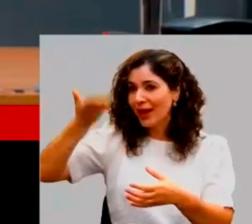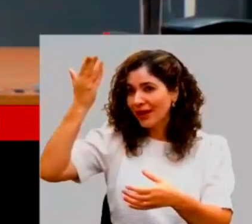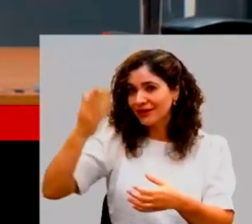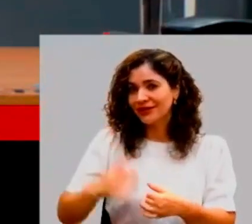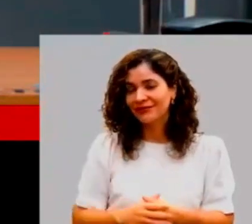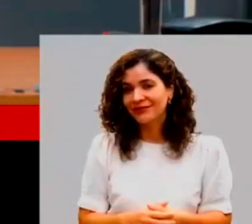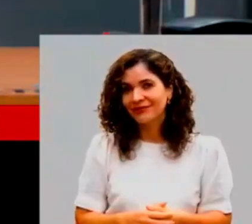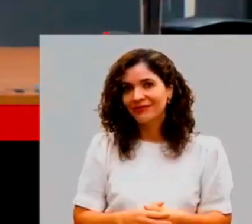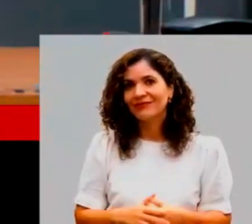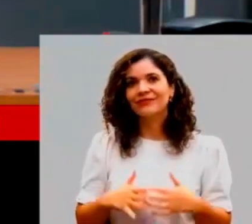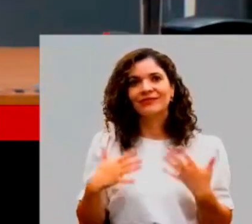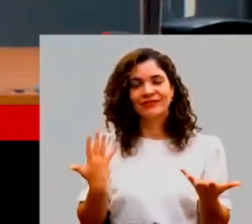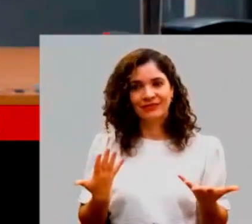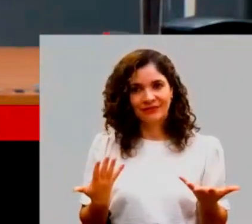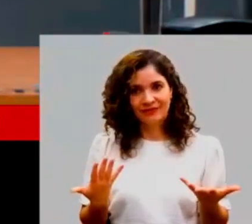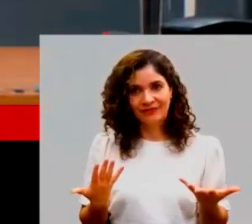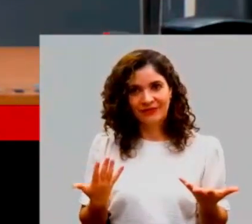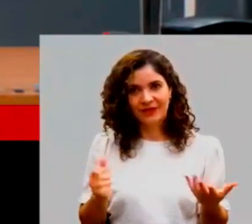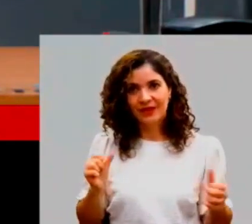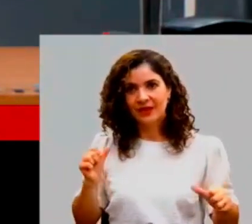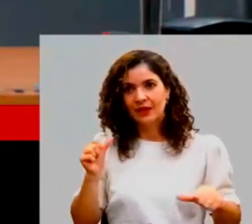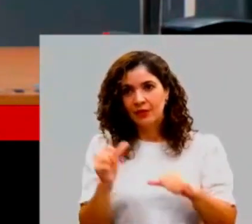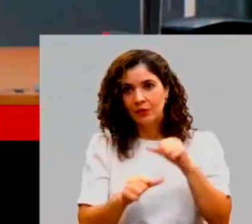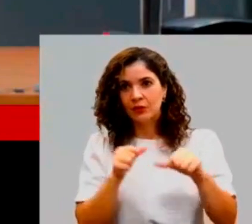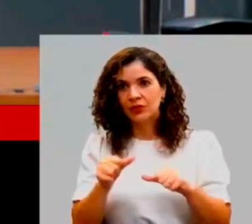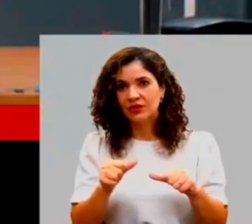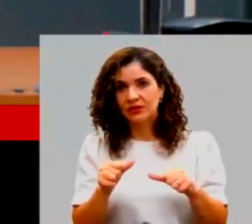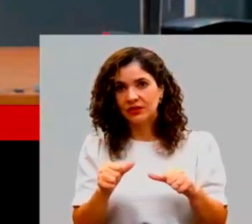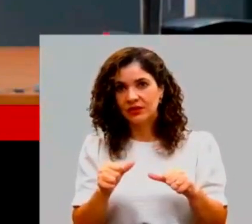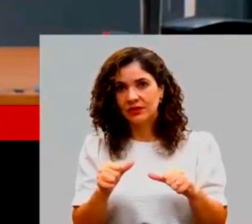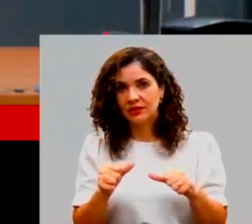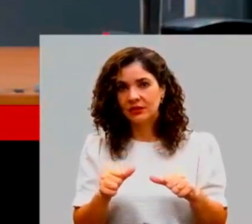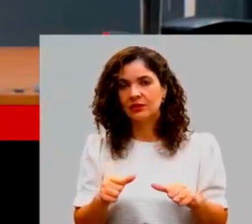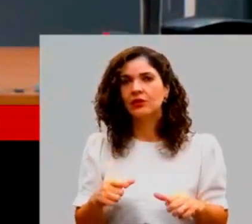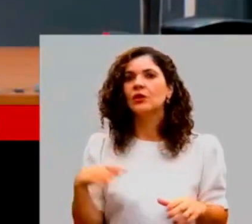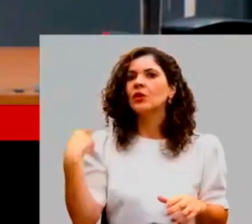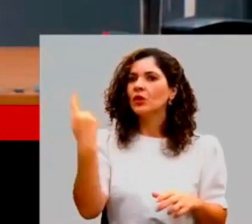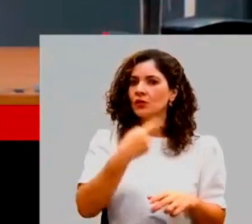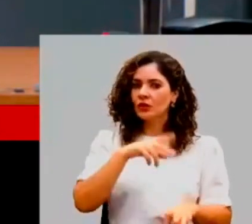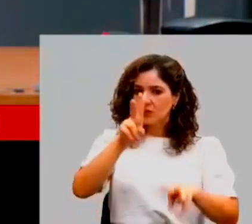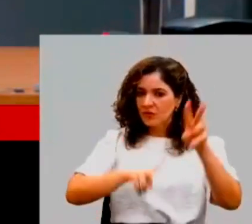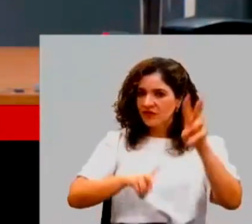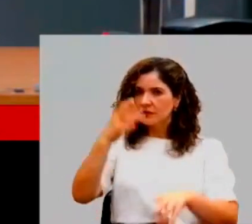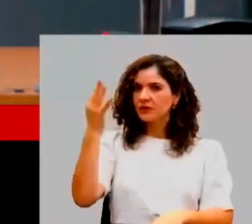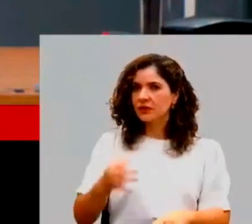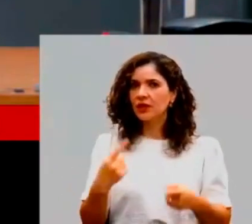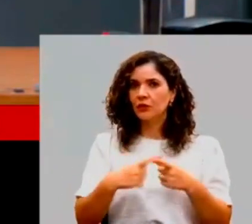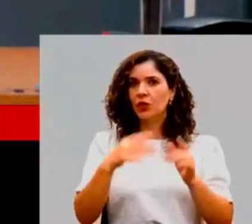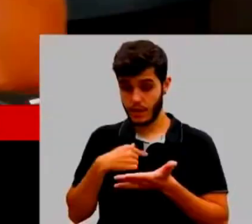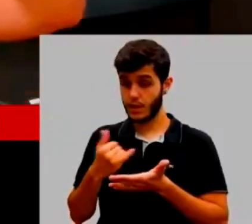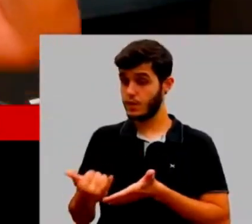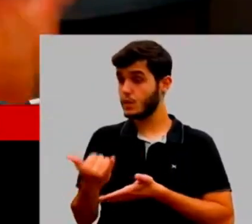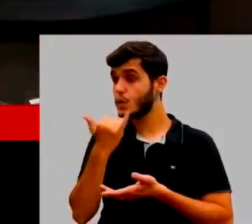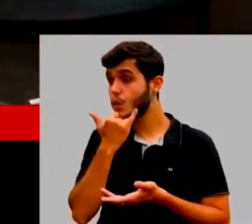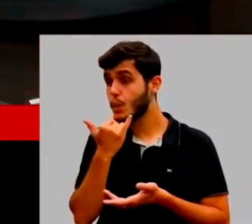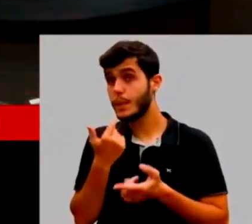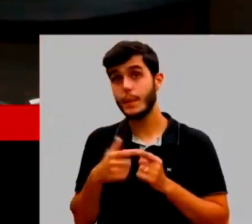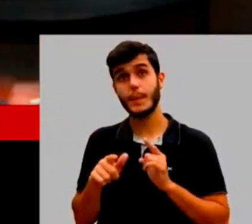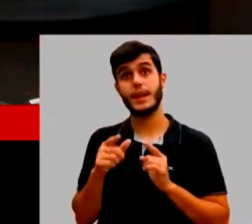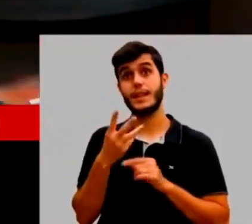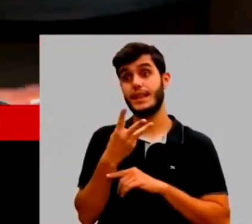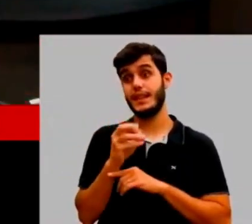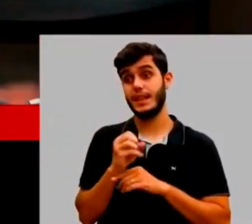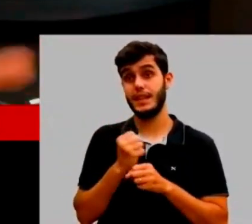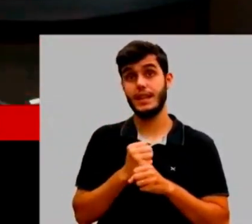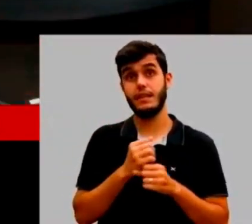a e ninguém me desmentiu na mesa da manhã então quer dizer que a nossa interpretação do texto do projeto de lei tá corretíssima durante 30